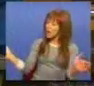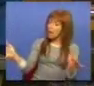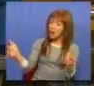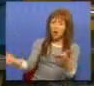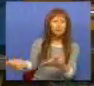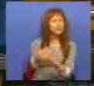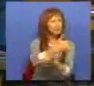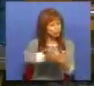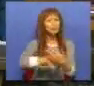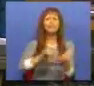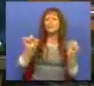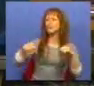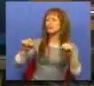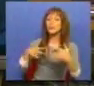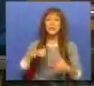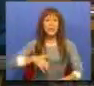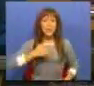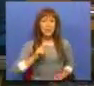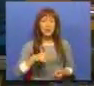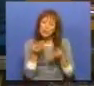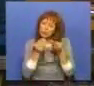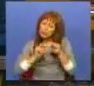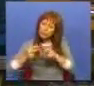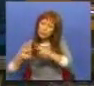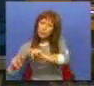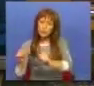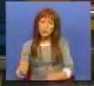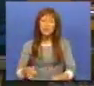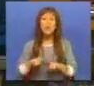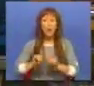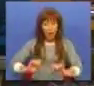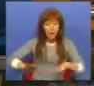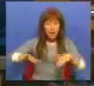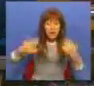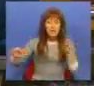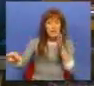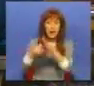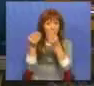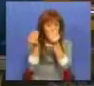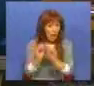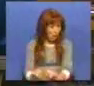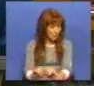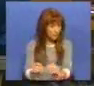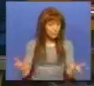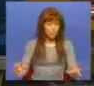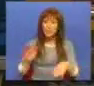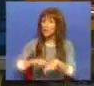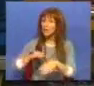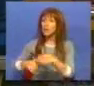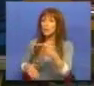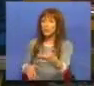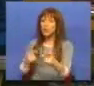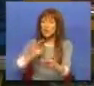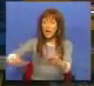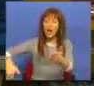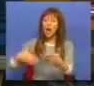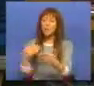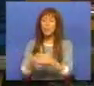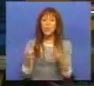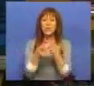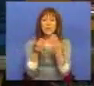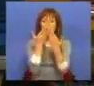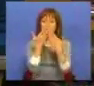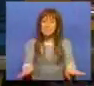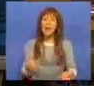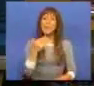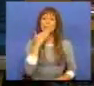com agrado no sentido de aperfeiçoar a iniciativa legislativa. Por isso, propõe-se que o